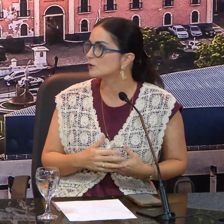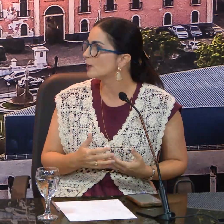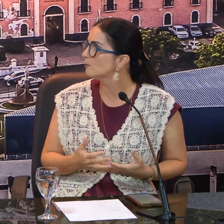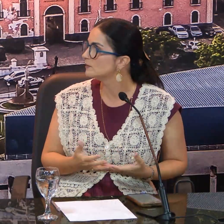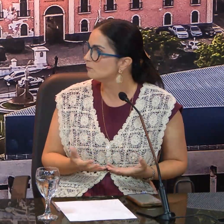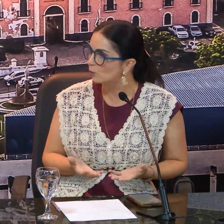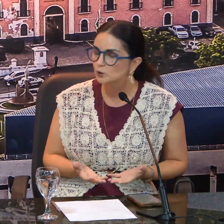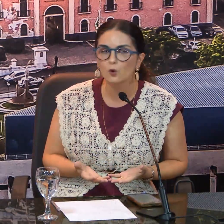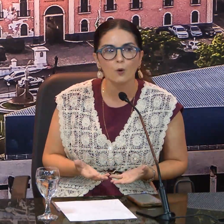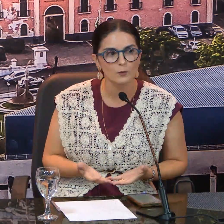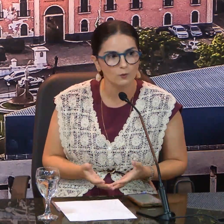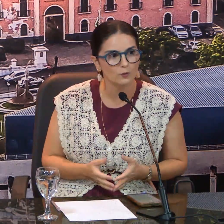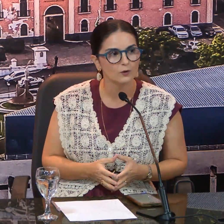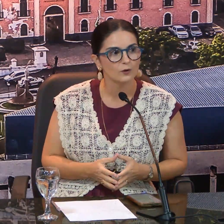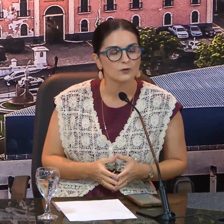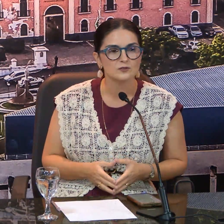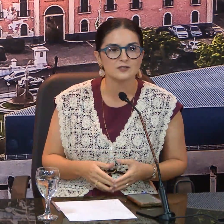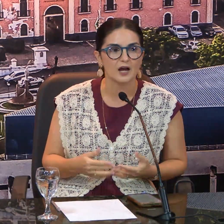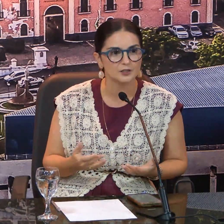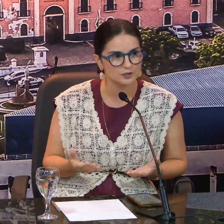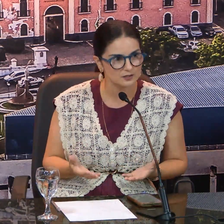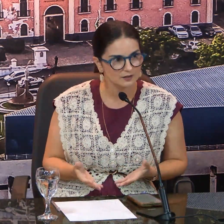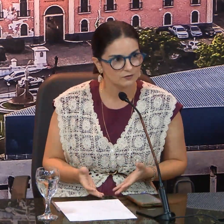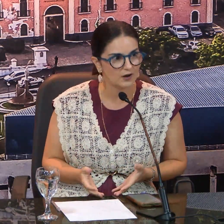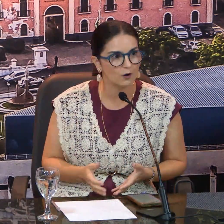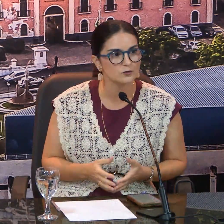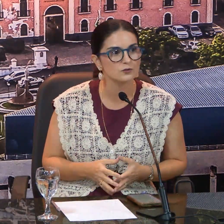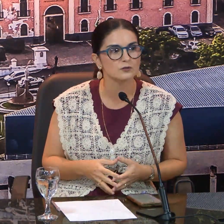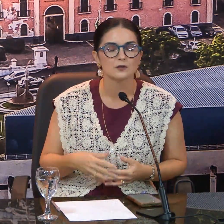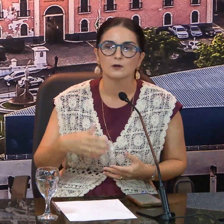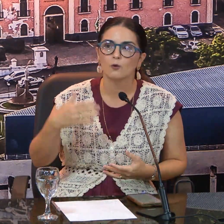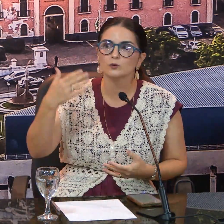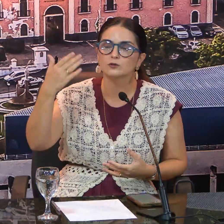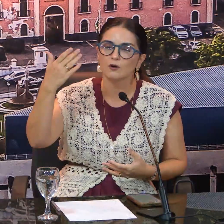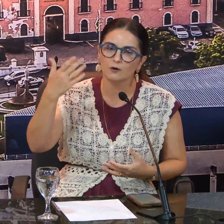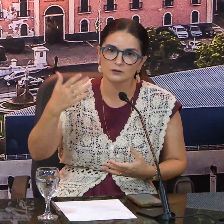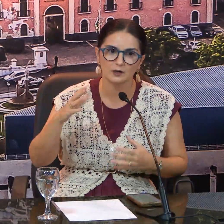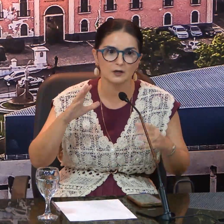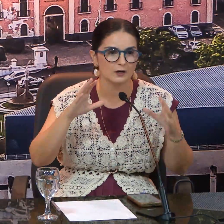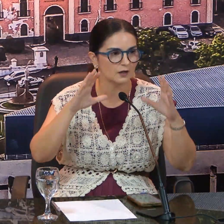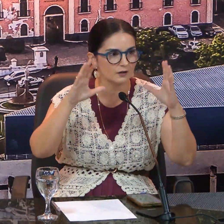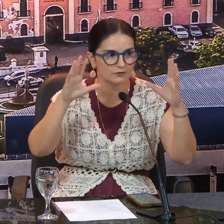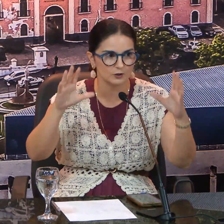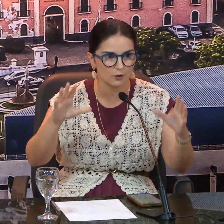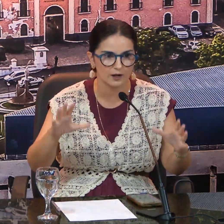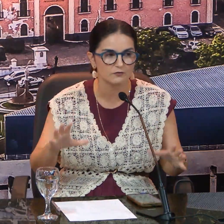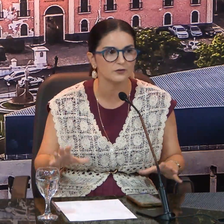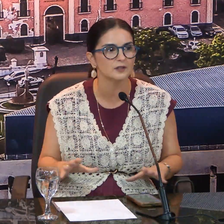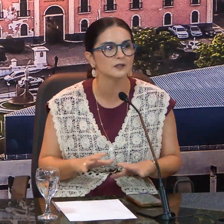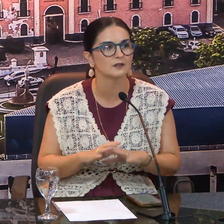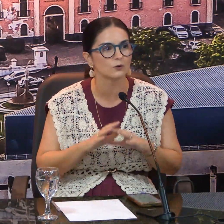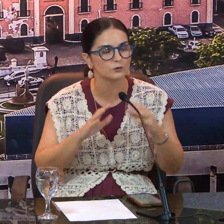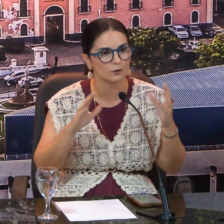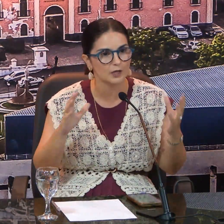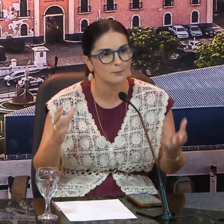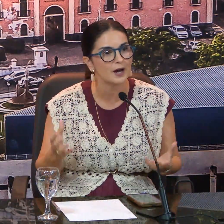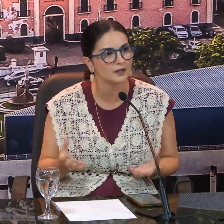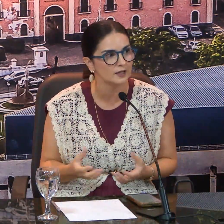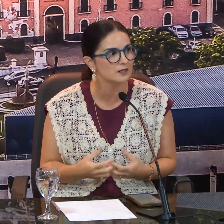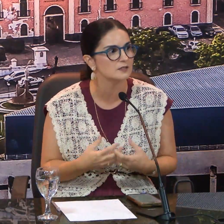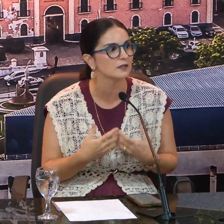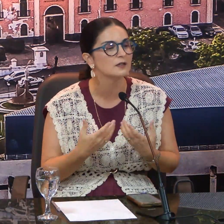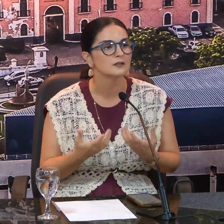mas que hoje é muito comum sites falsos com toda a fotografia, com toda